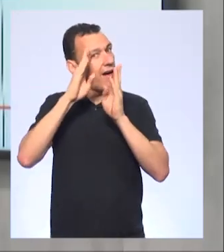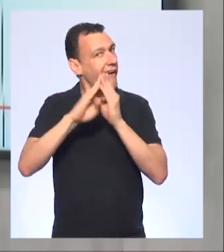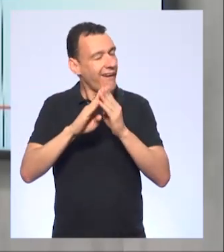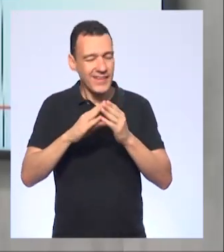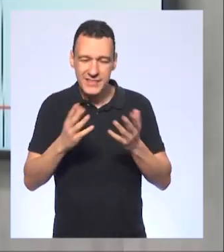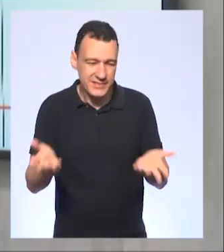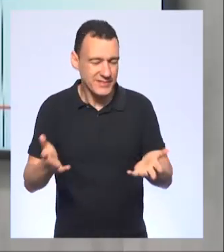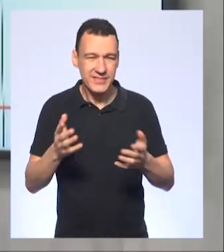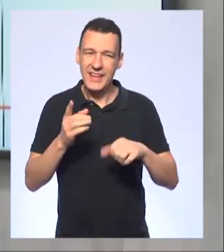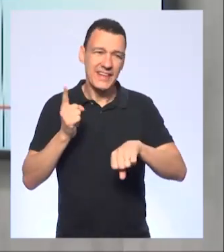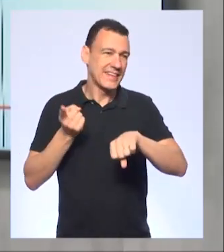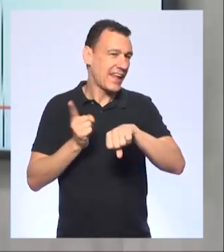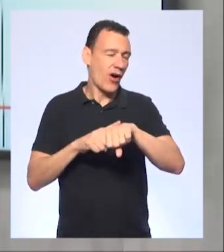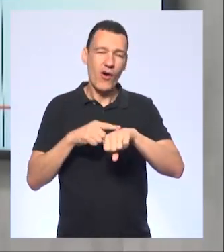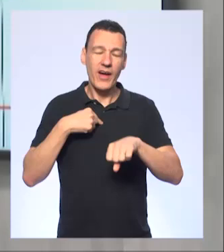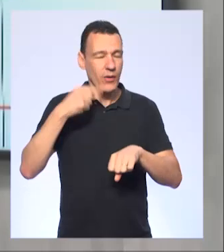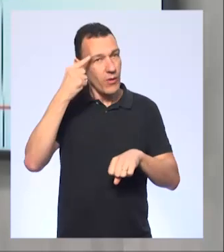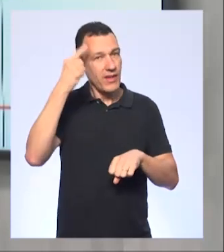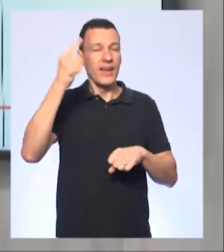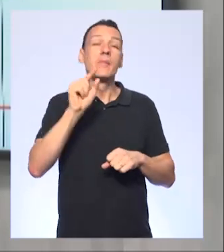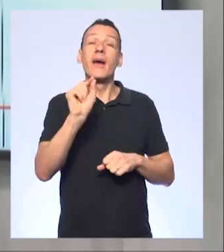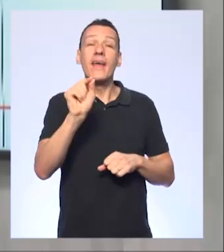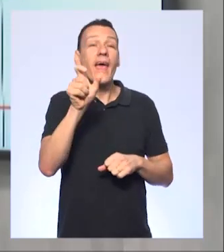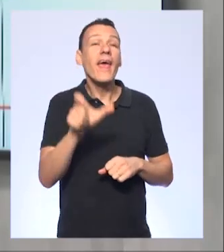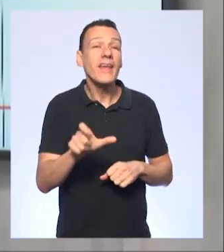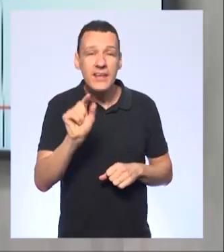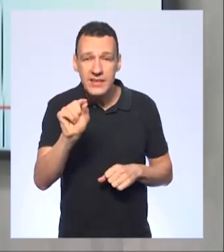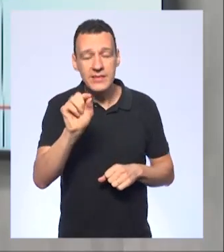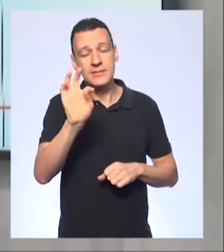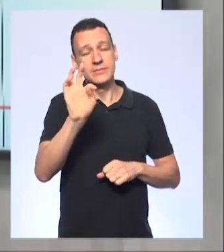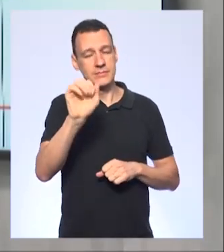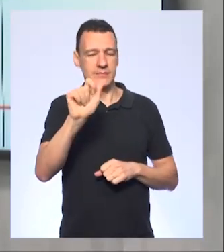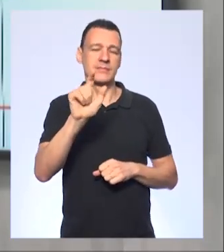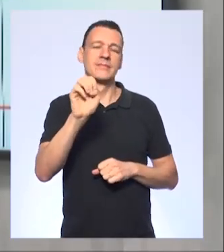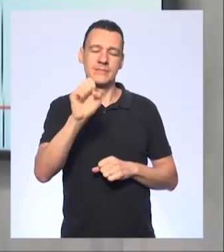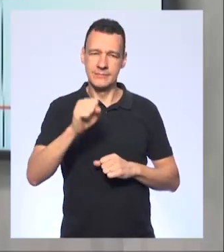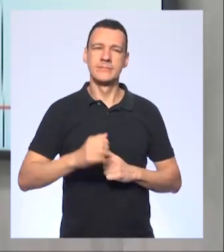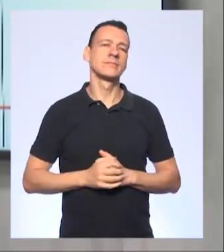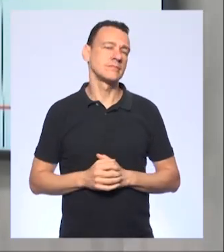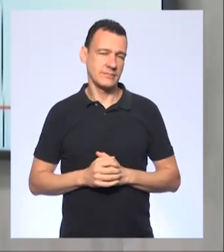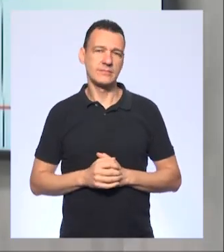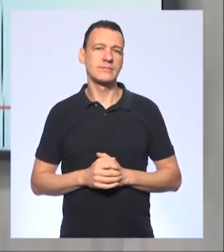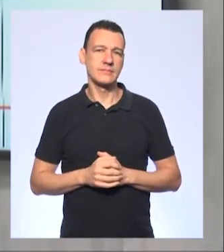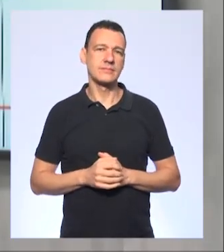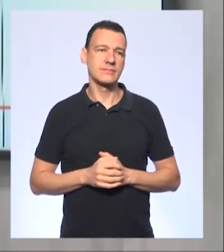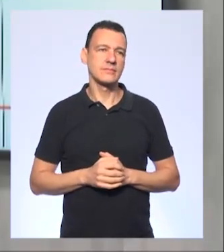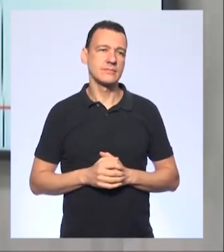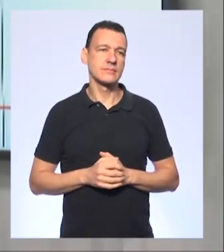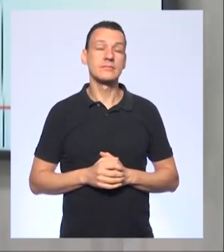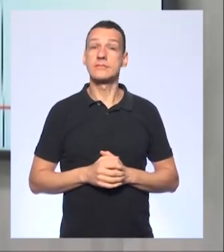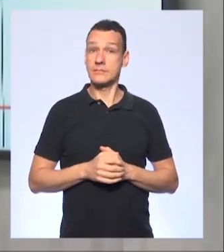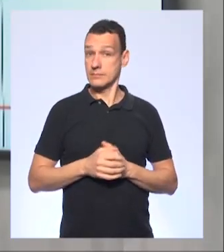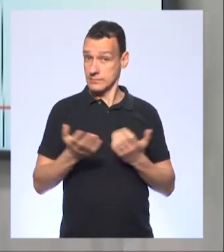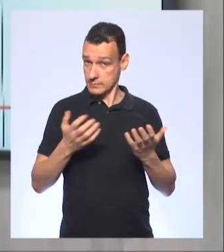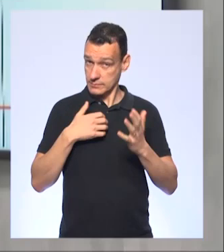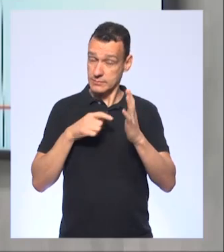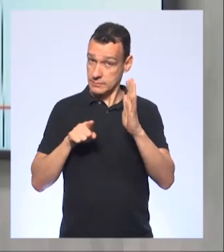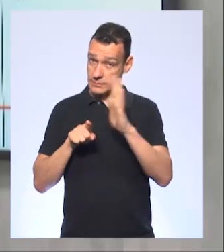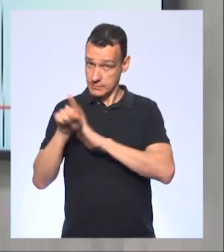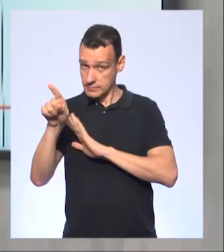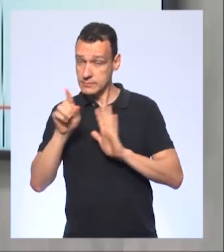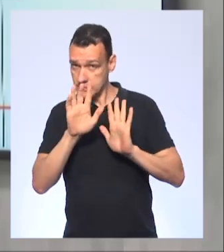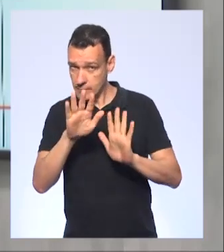como pensar naquele gênio da antiguidade chamado Tales de Mileto, tá? Agora eu vou aplicar o Tales. A razão,